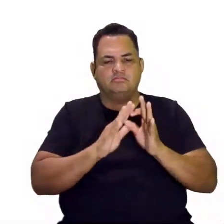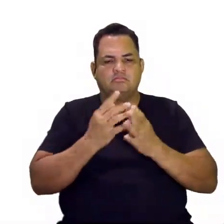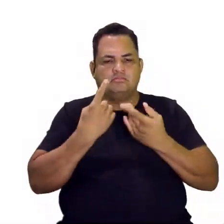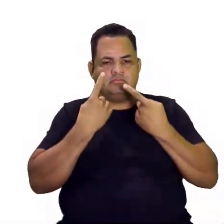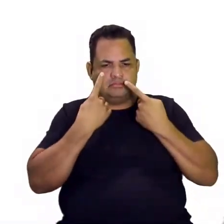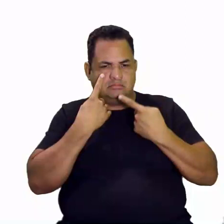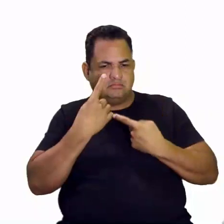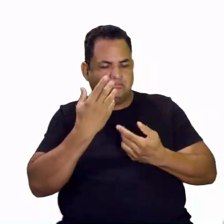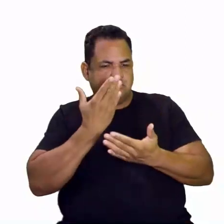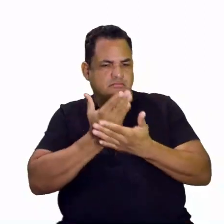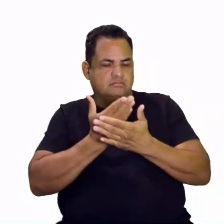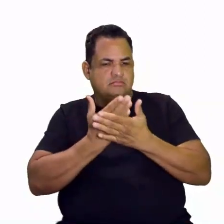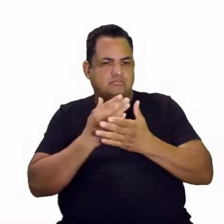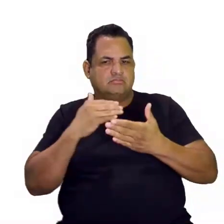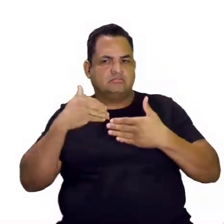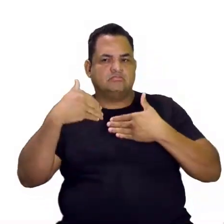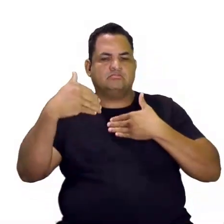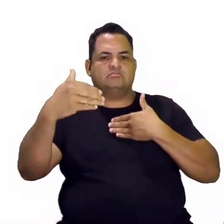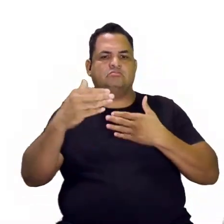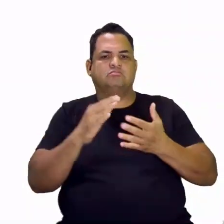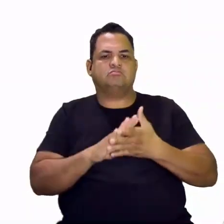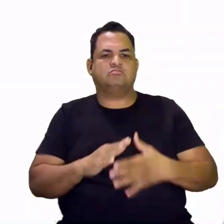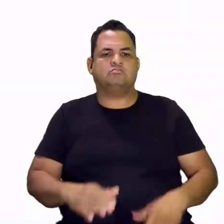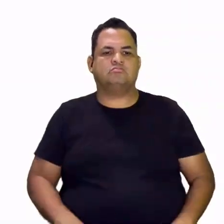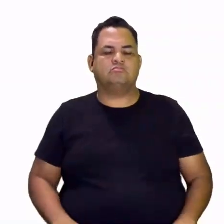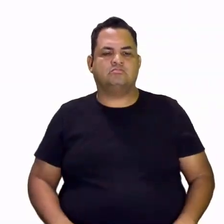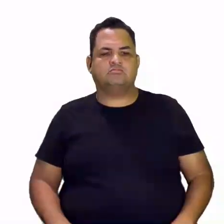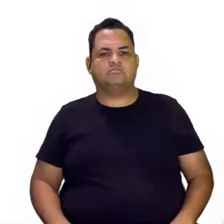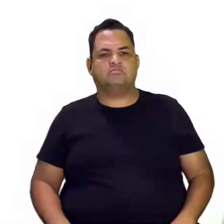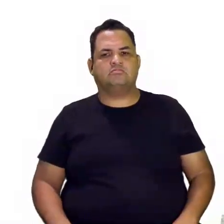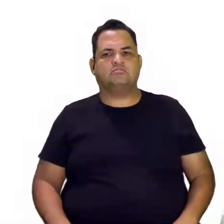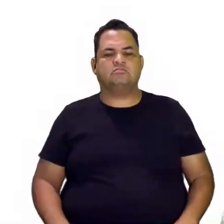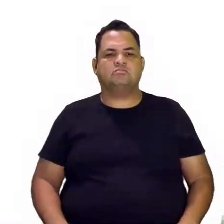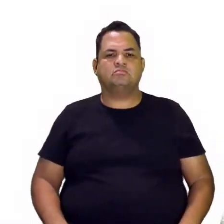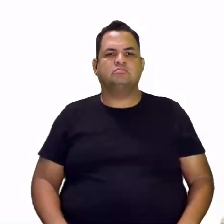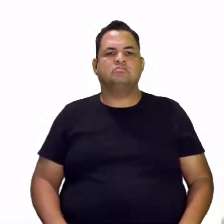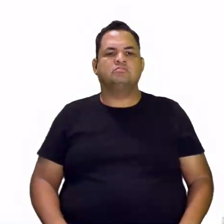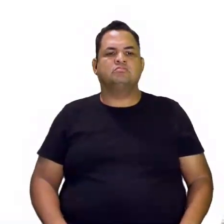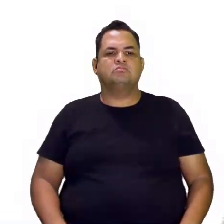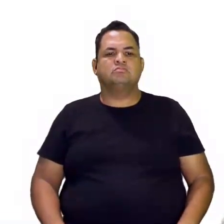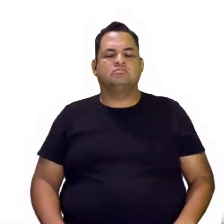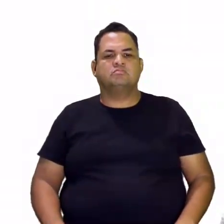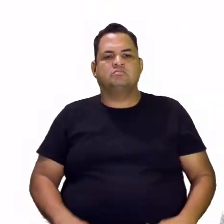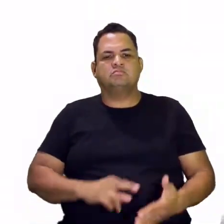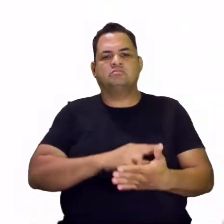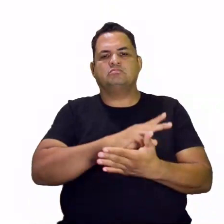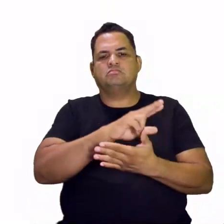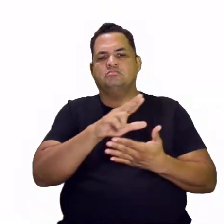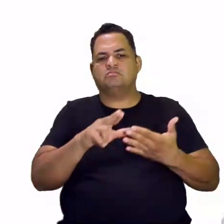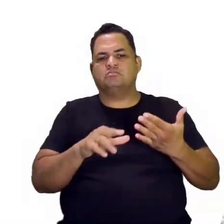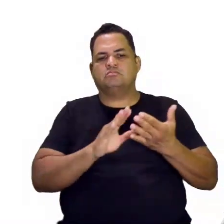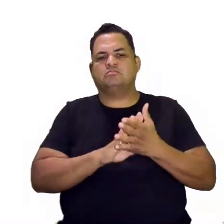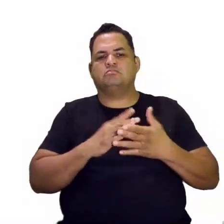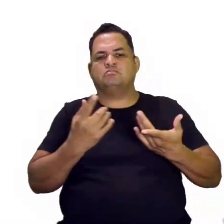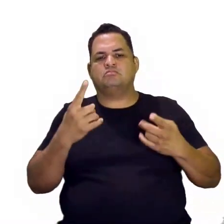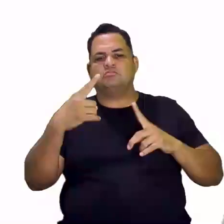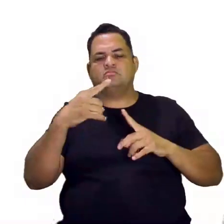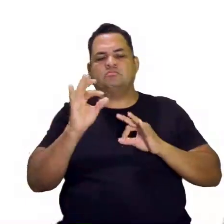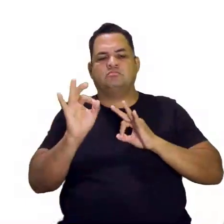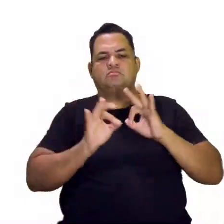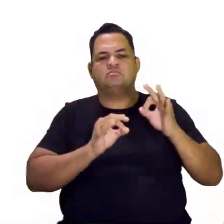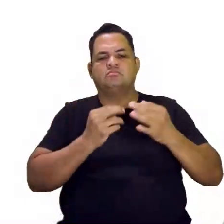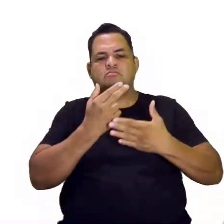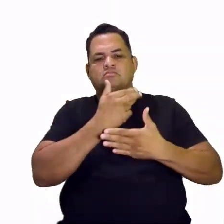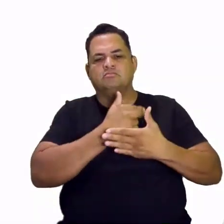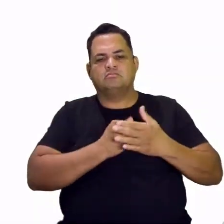vão estudar ainda isso aí pra frente. Os estafilococos, os streptococos, os bacilos, os vibriões, são os vários